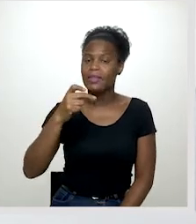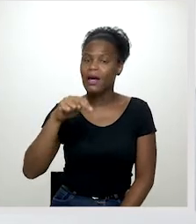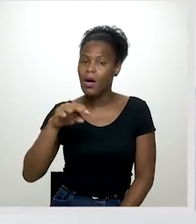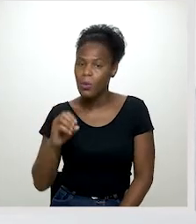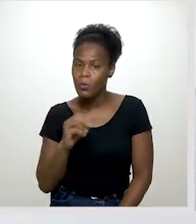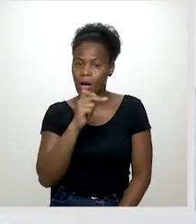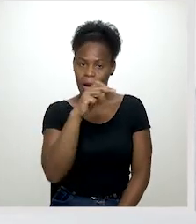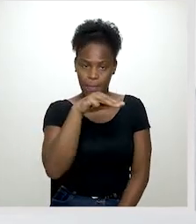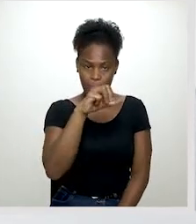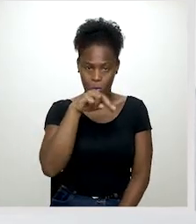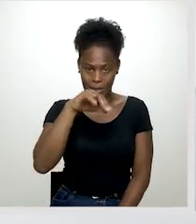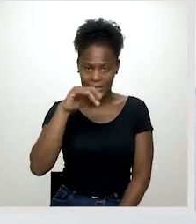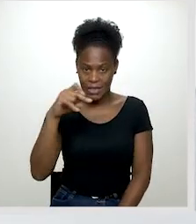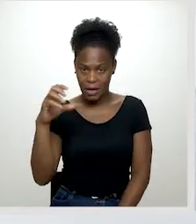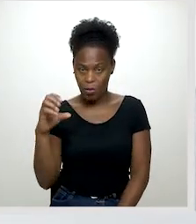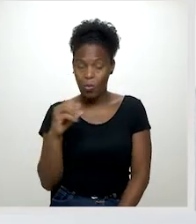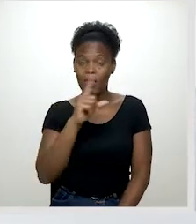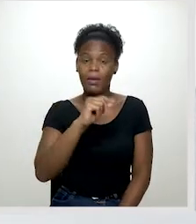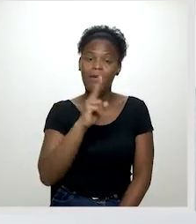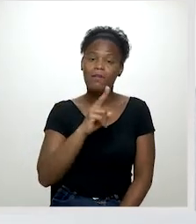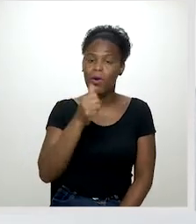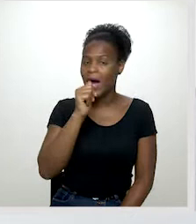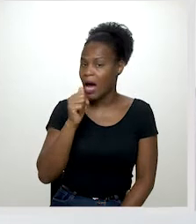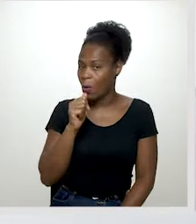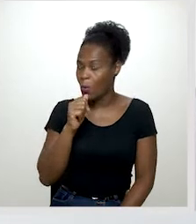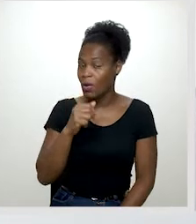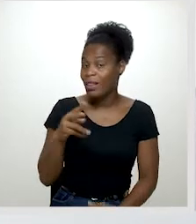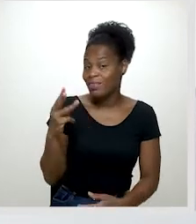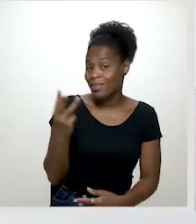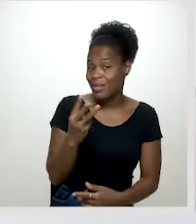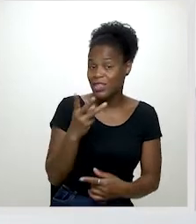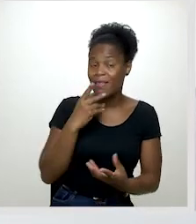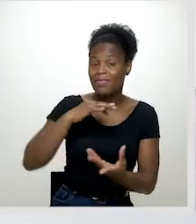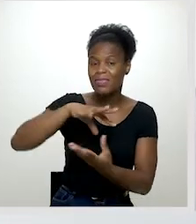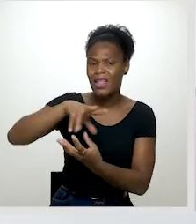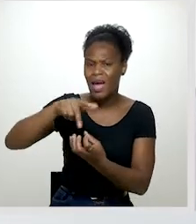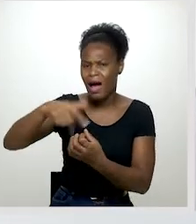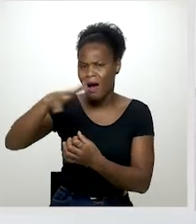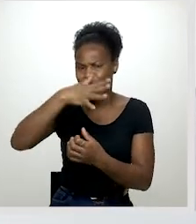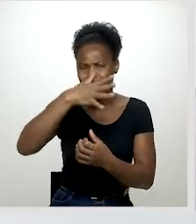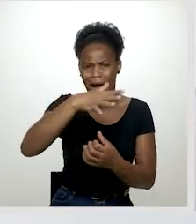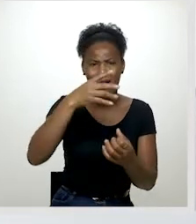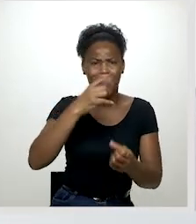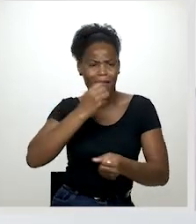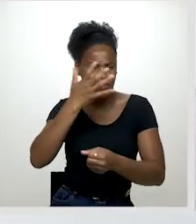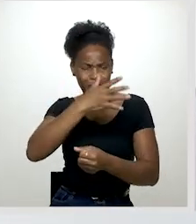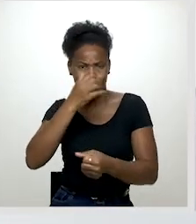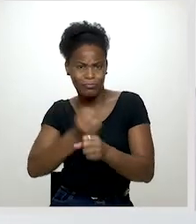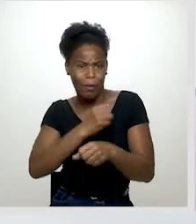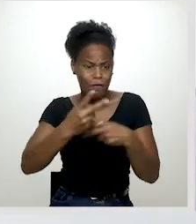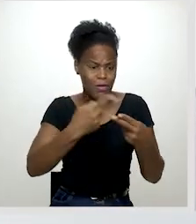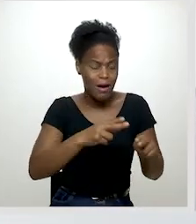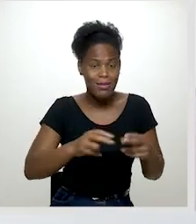3. A superfície da Terra haveria intensa atividade vulcânica responsável pela libertação de